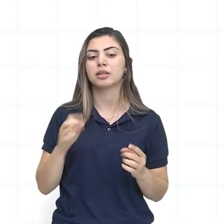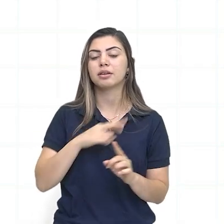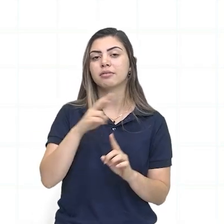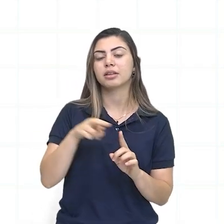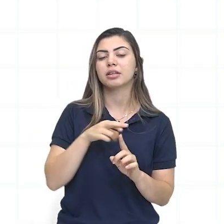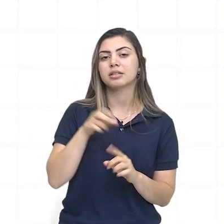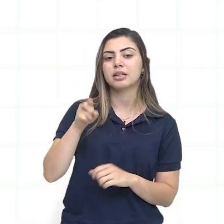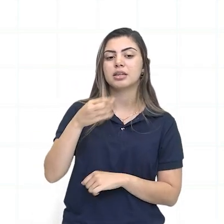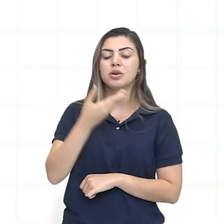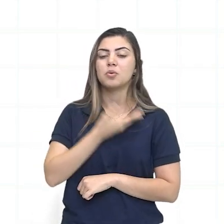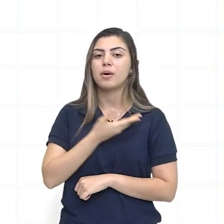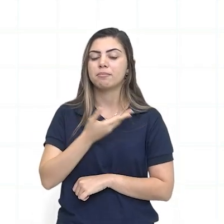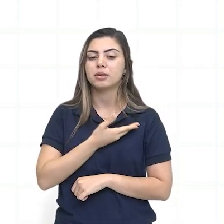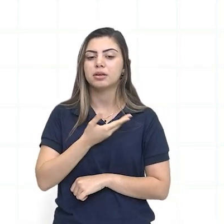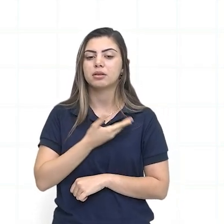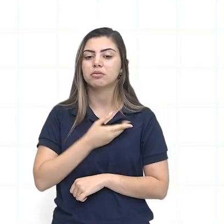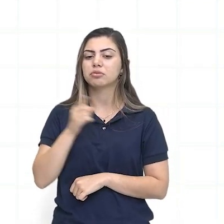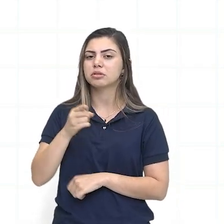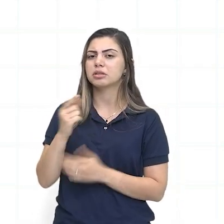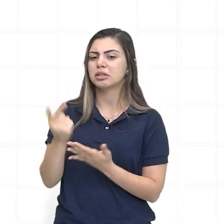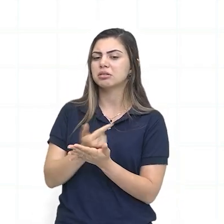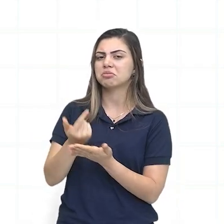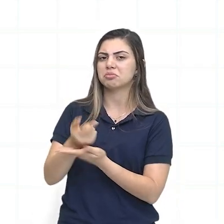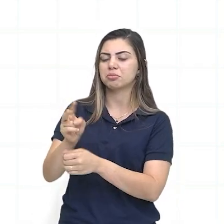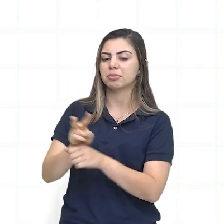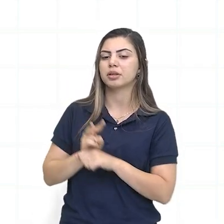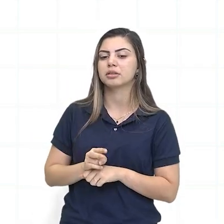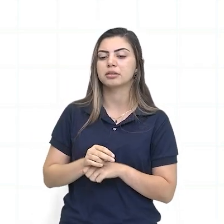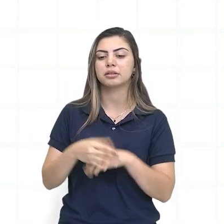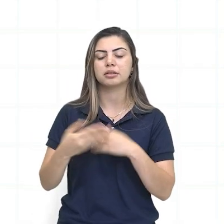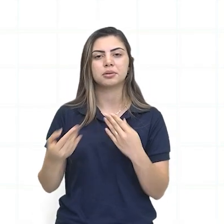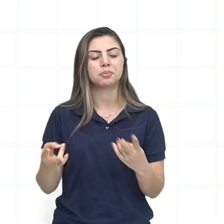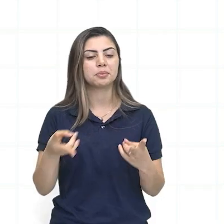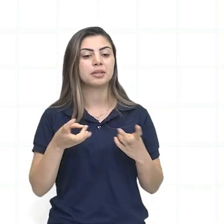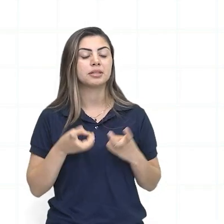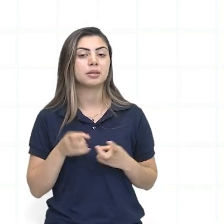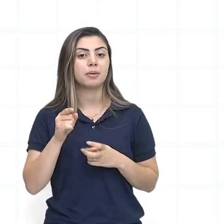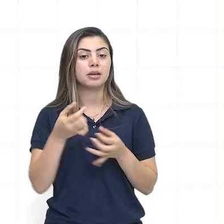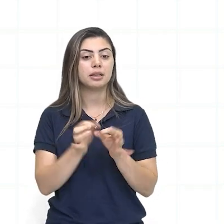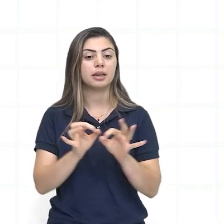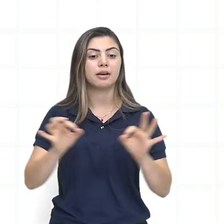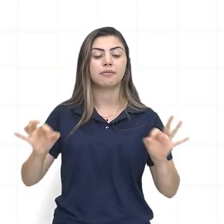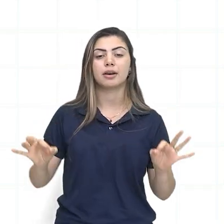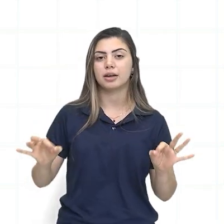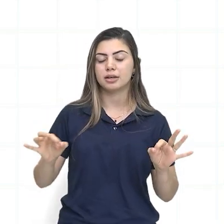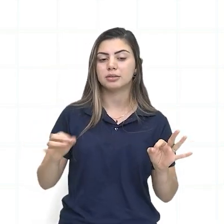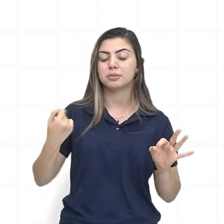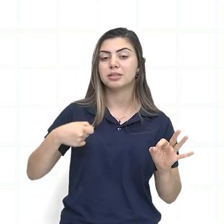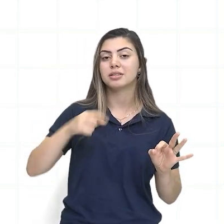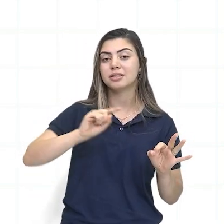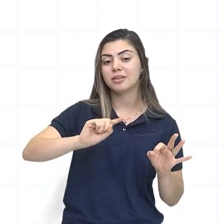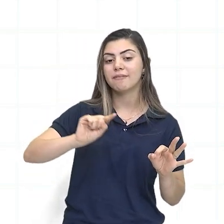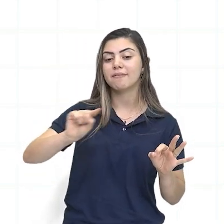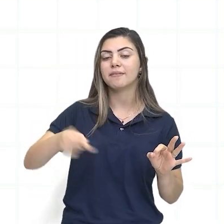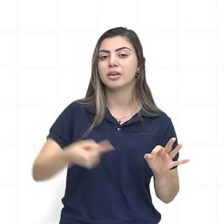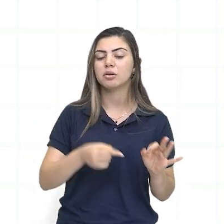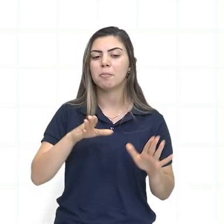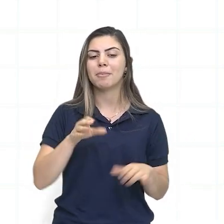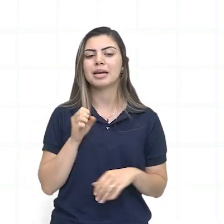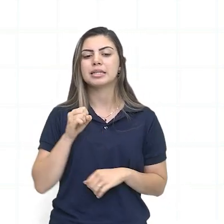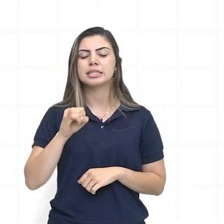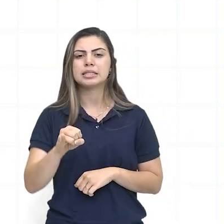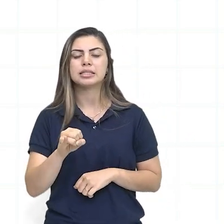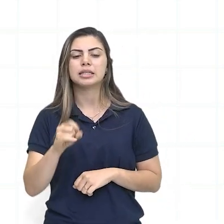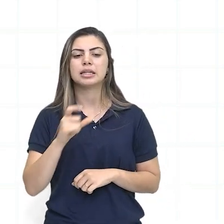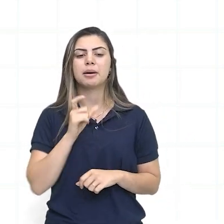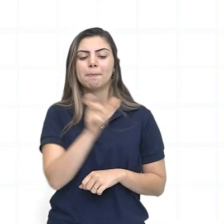amigo. Caro amigo, empreste-me o livro. Então, nesse caso, vírgula. Professora, e se o caro amigo